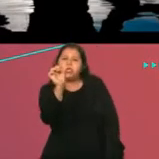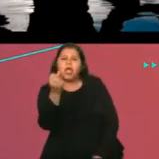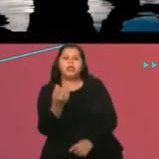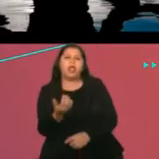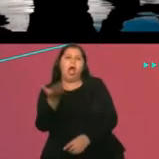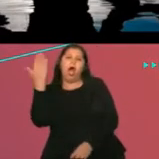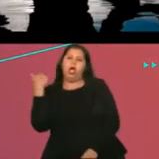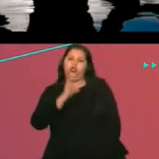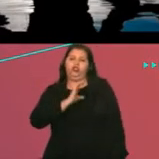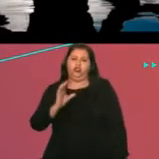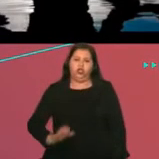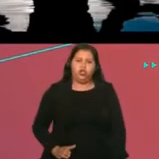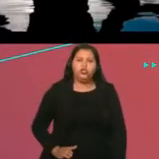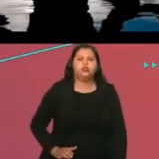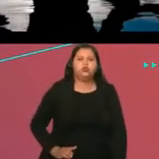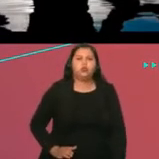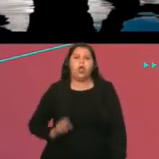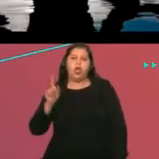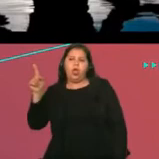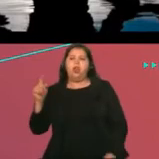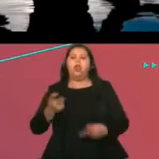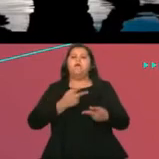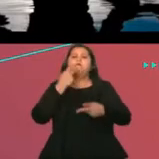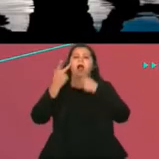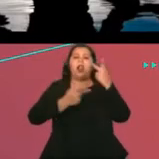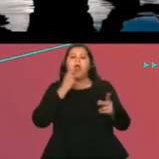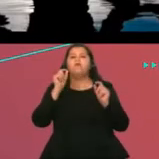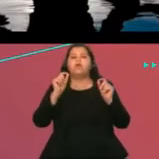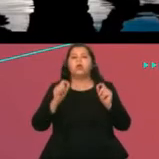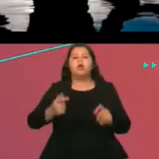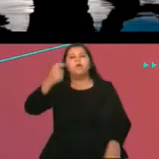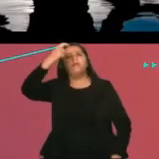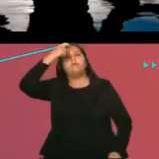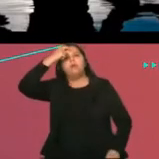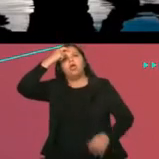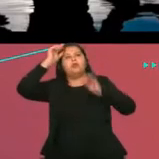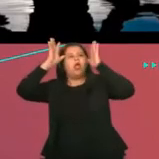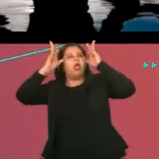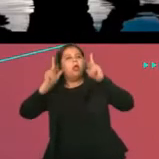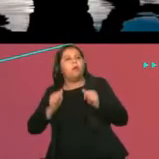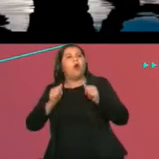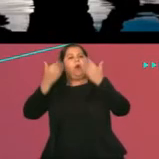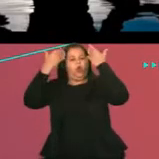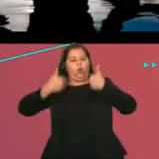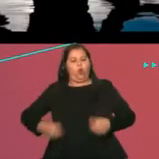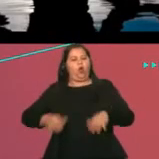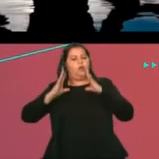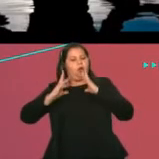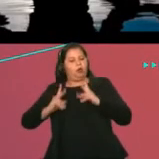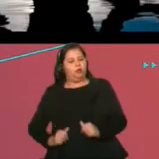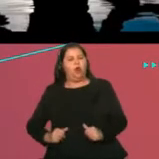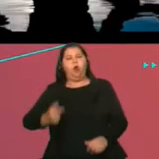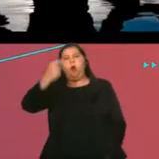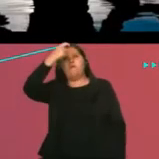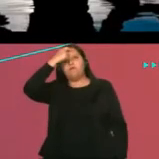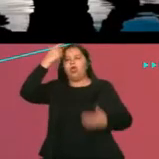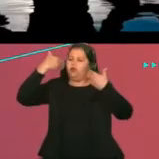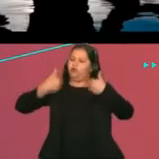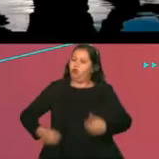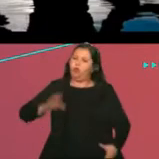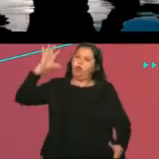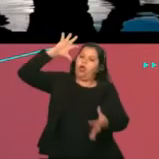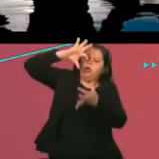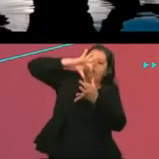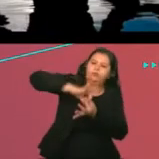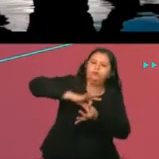falava Mens Sana in Corpore sano uma mente sã e um corpo são isso não é mais hoje em dia do mesmo jeito né O que quer um